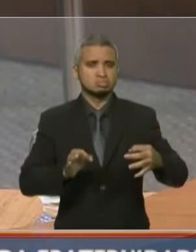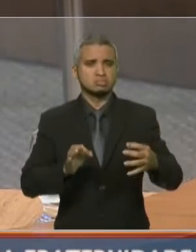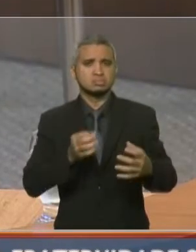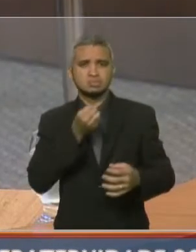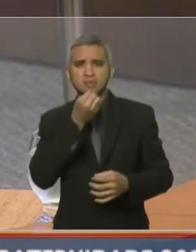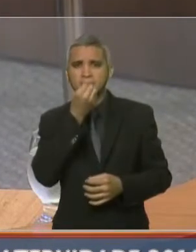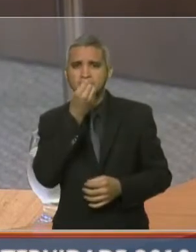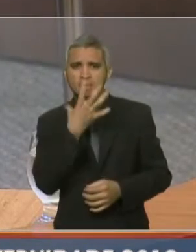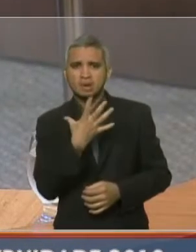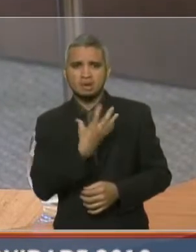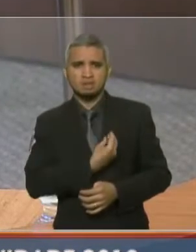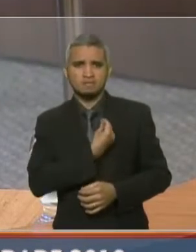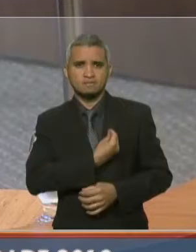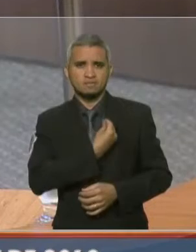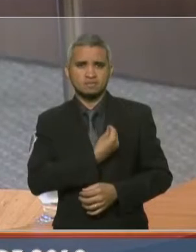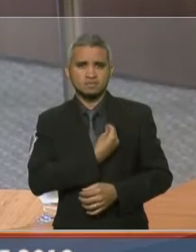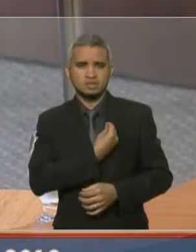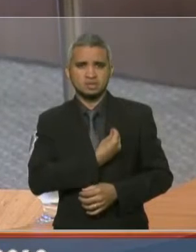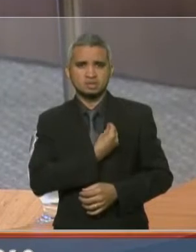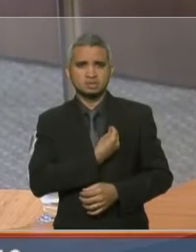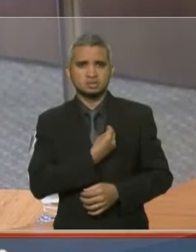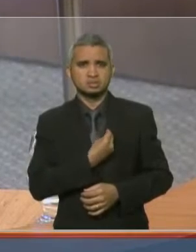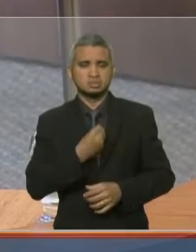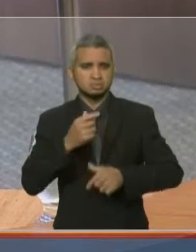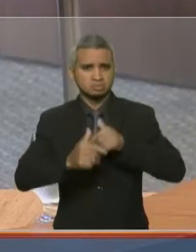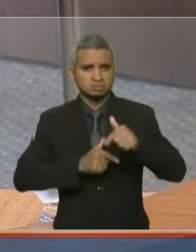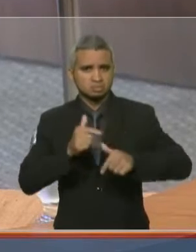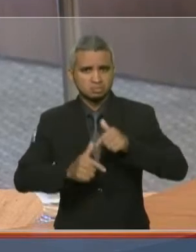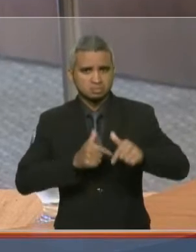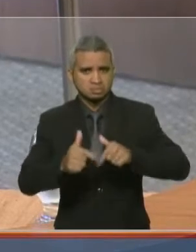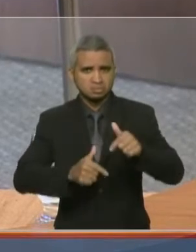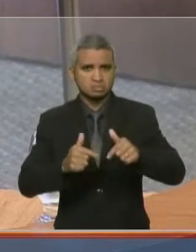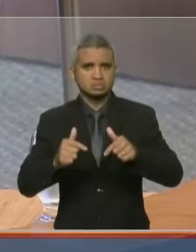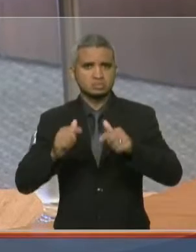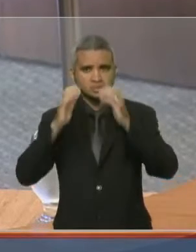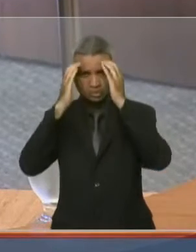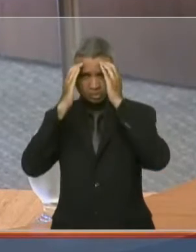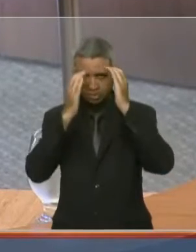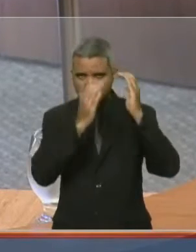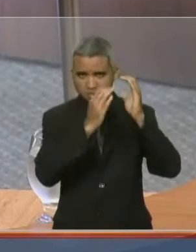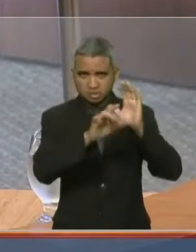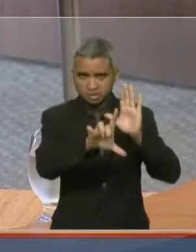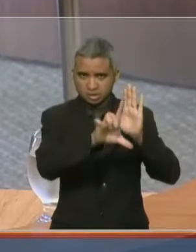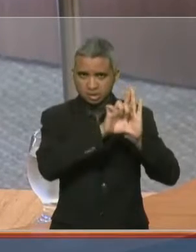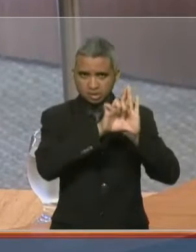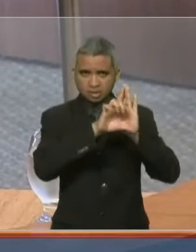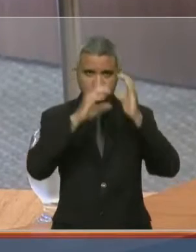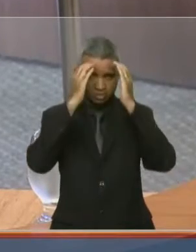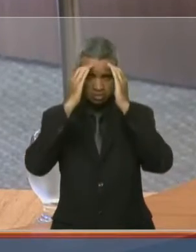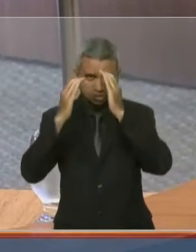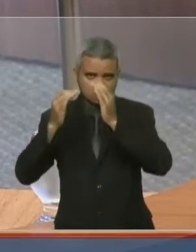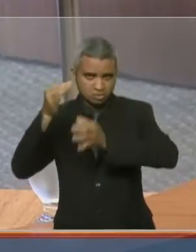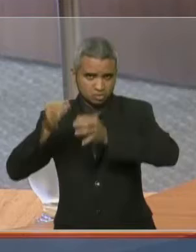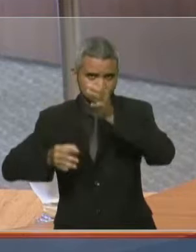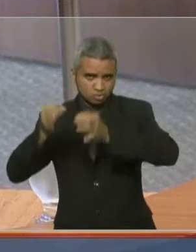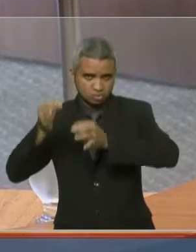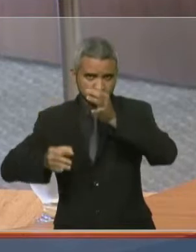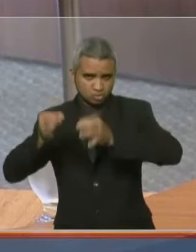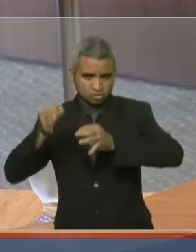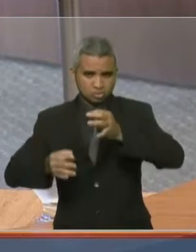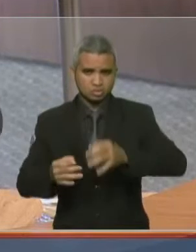a dignidade, por meio de ações baseadas no direito e na justiça.